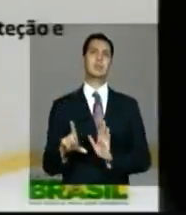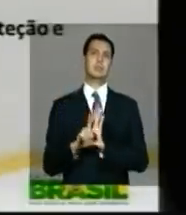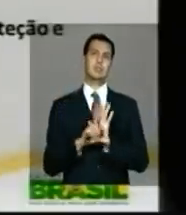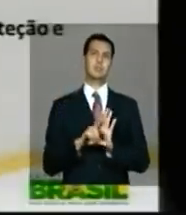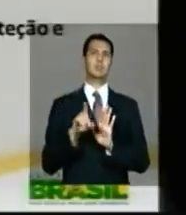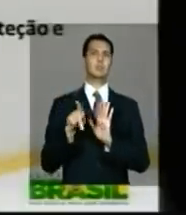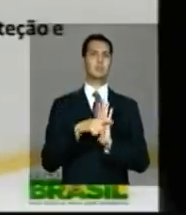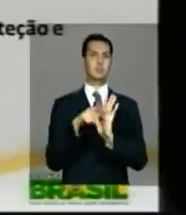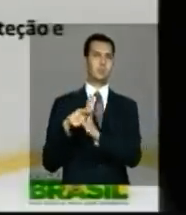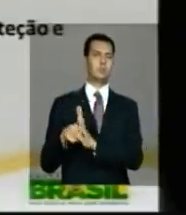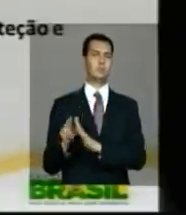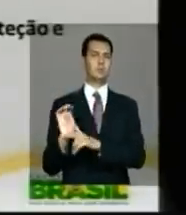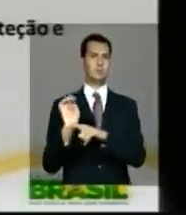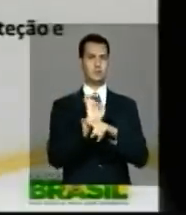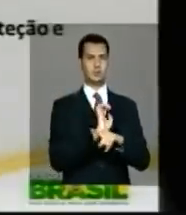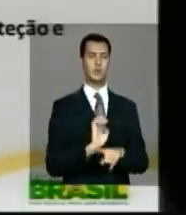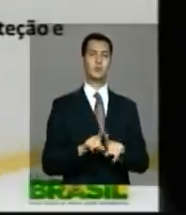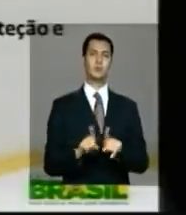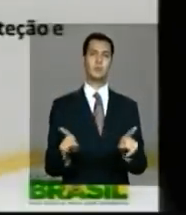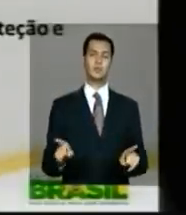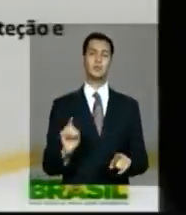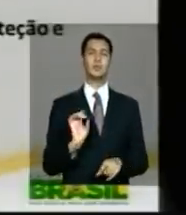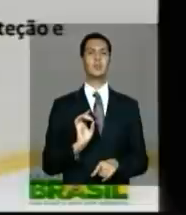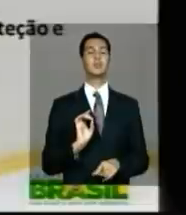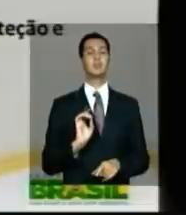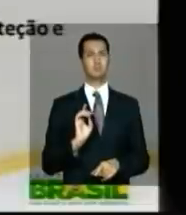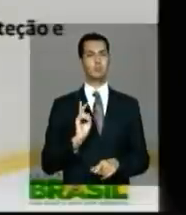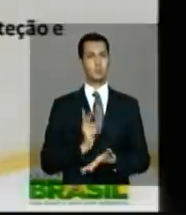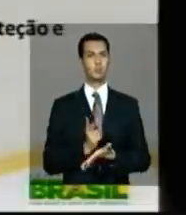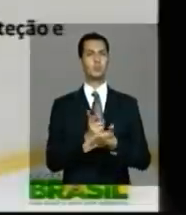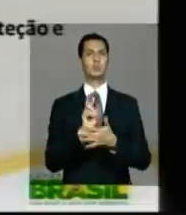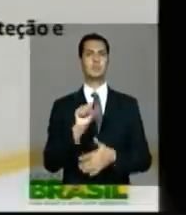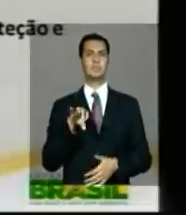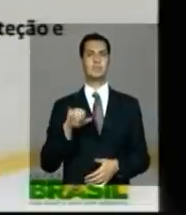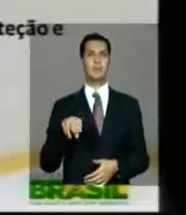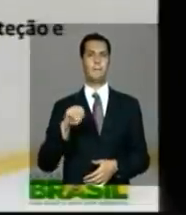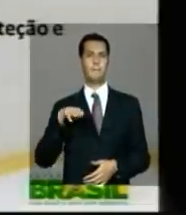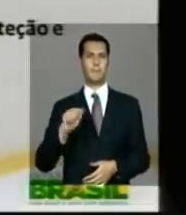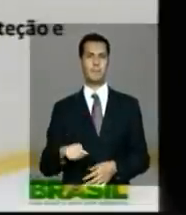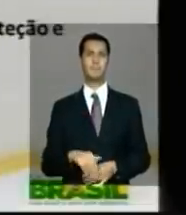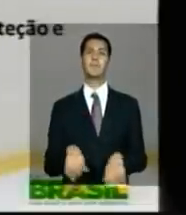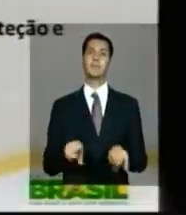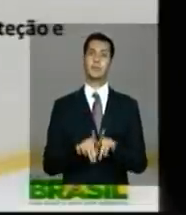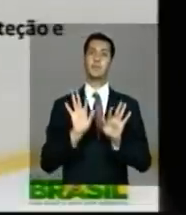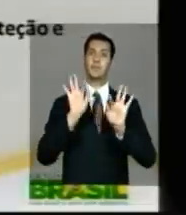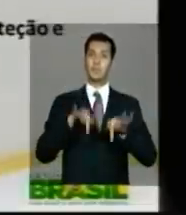órgãos de Meio Ambiente do país Ok e finalmente